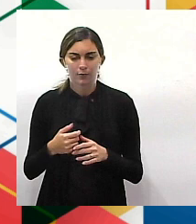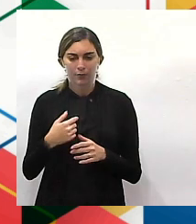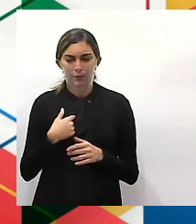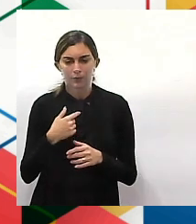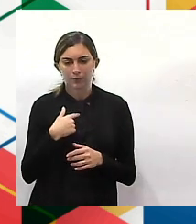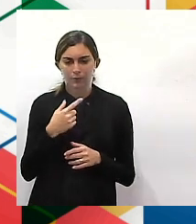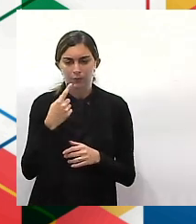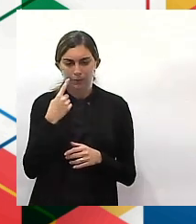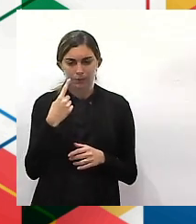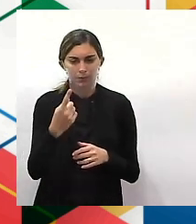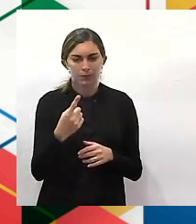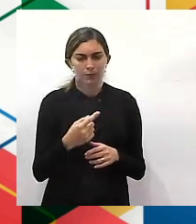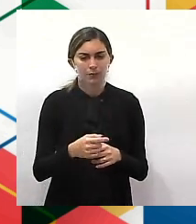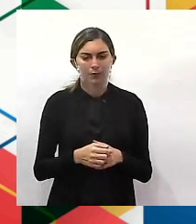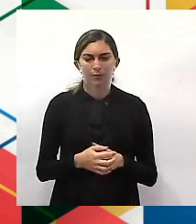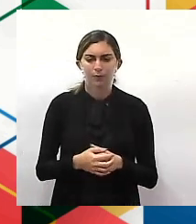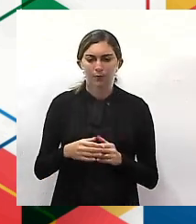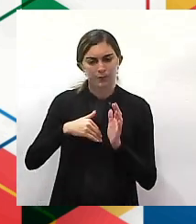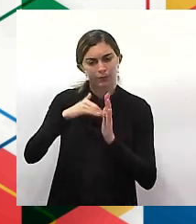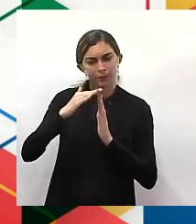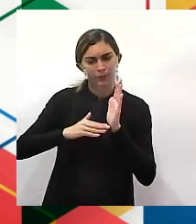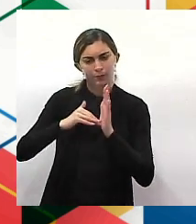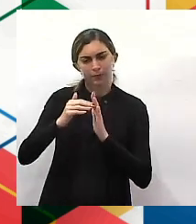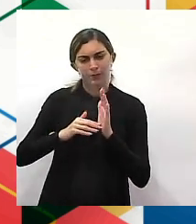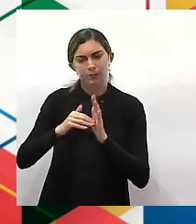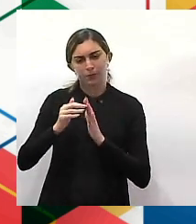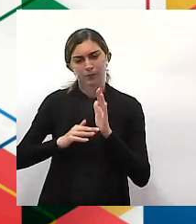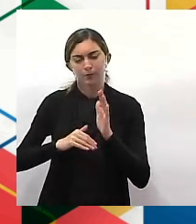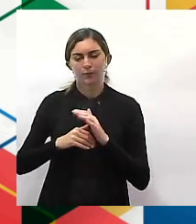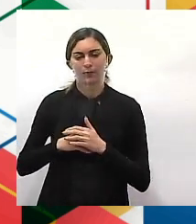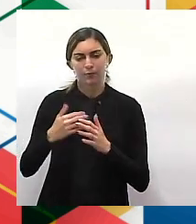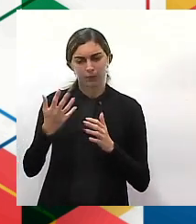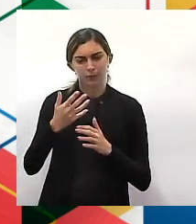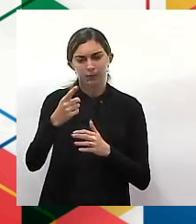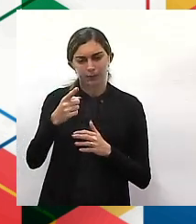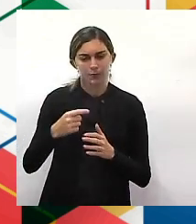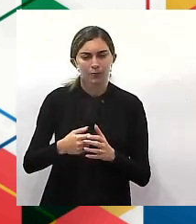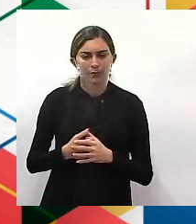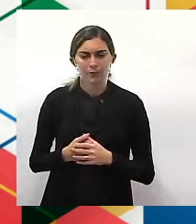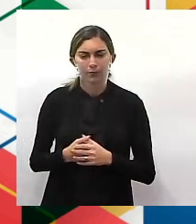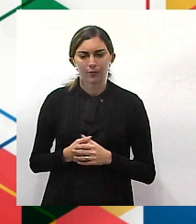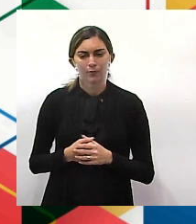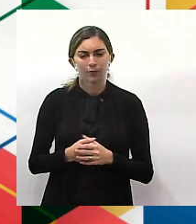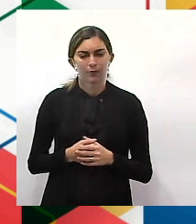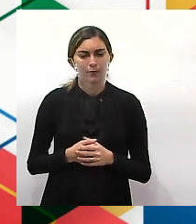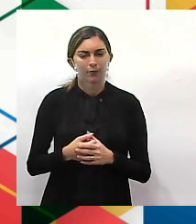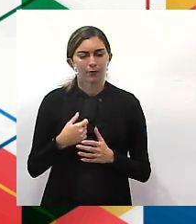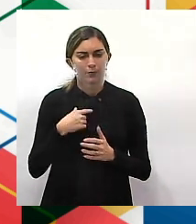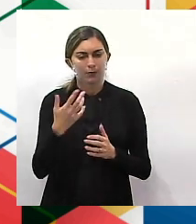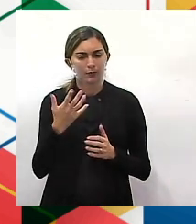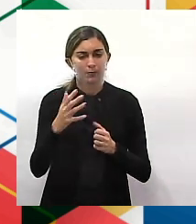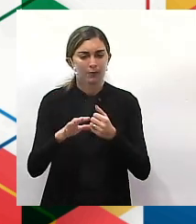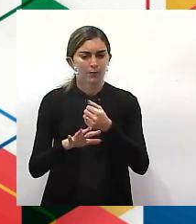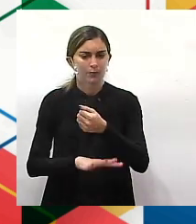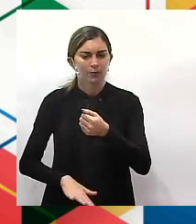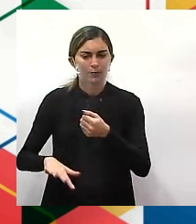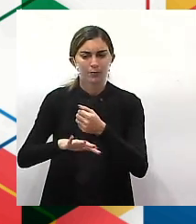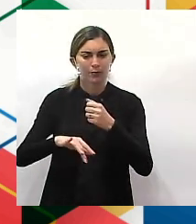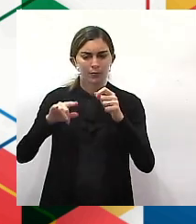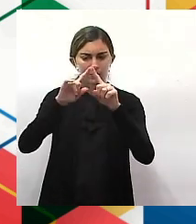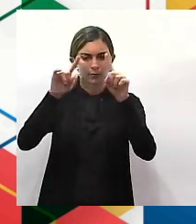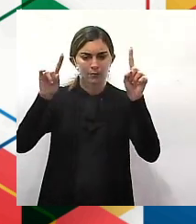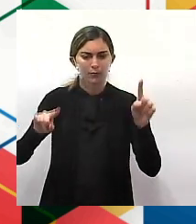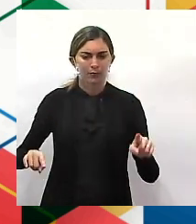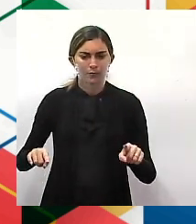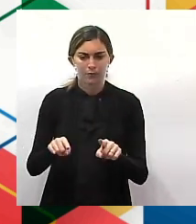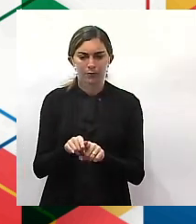ó. Eu vou pintá-lo aqui. Eu quero esse triângulo do meio. Eu vou pegar a área do retângulo. Primeiro, a área